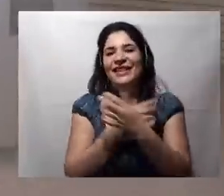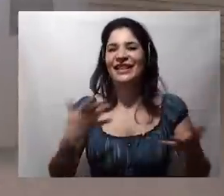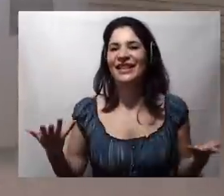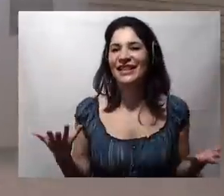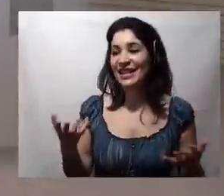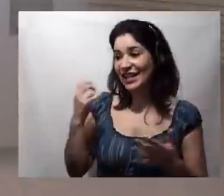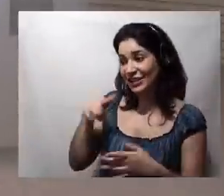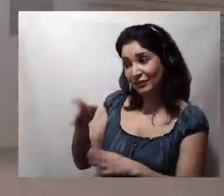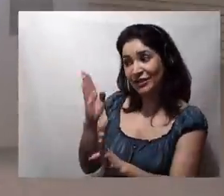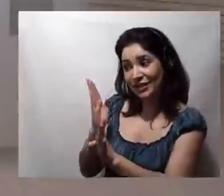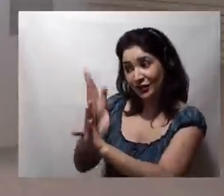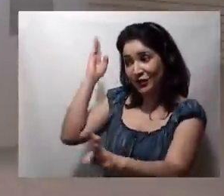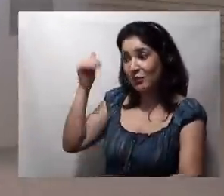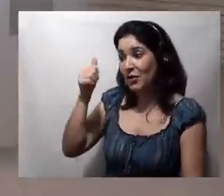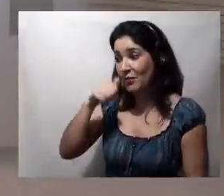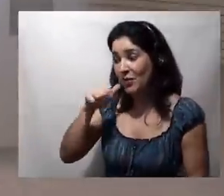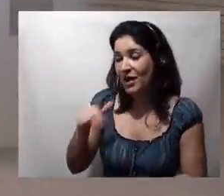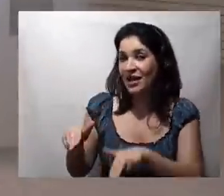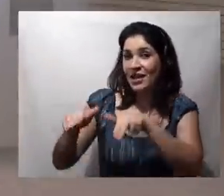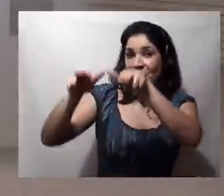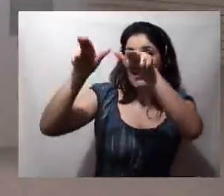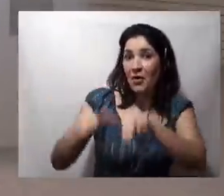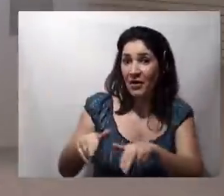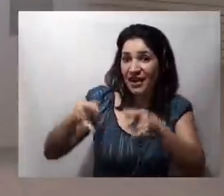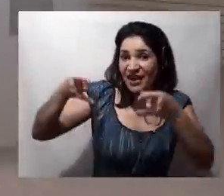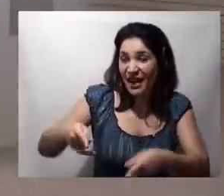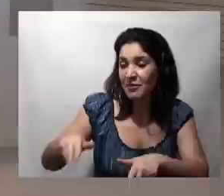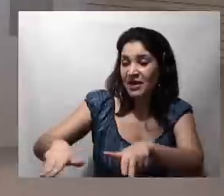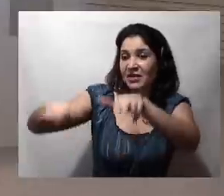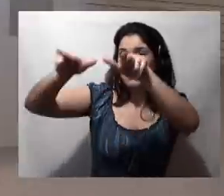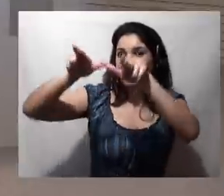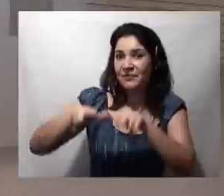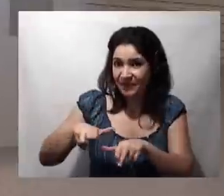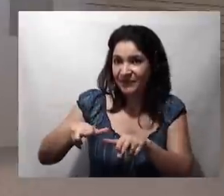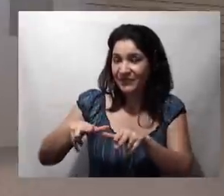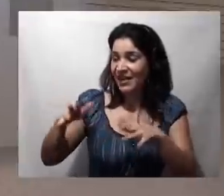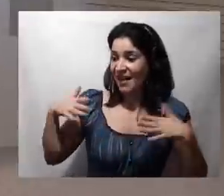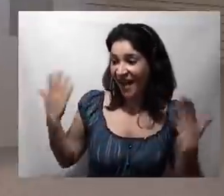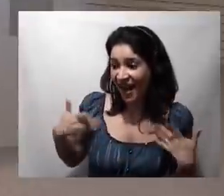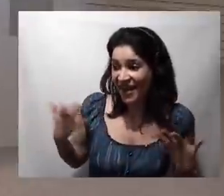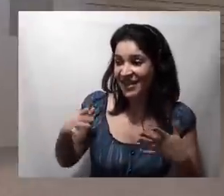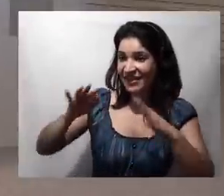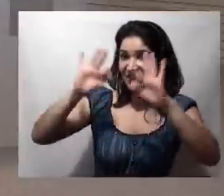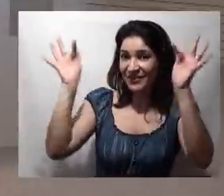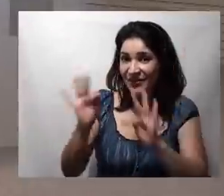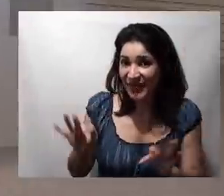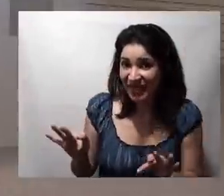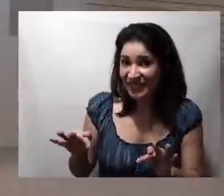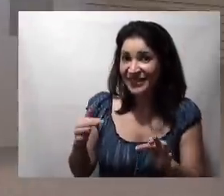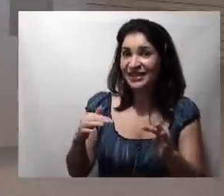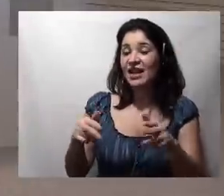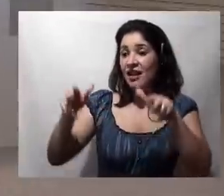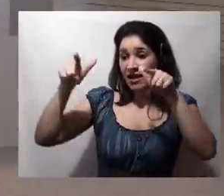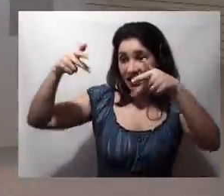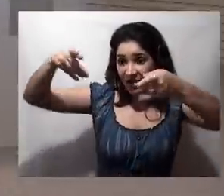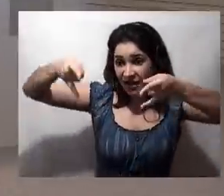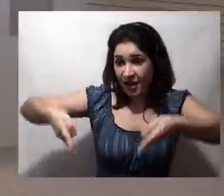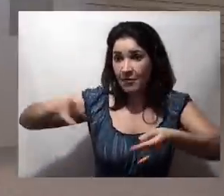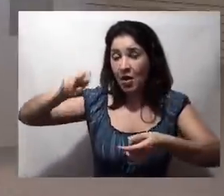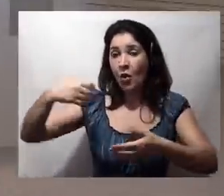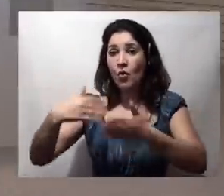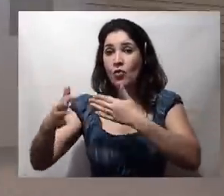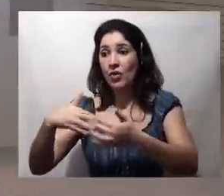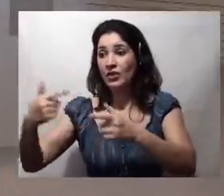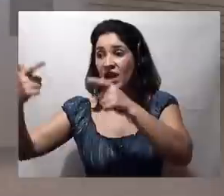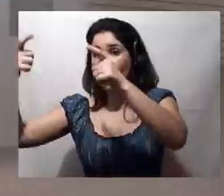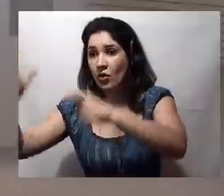e eu falei se você achar uma mulher que deita com você nessa cama mais deita com você com a mesma alegria não papelão casa ele falou